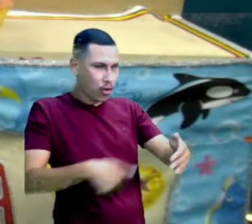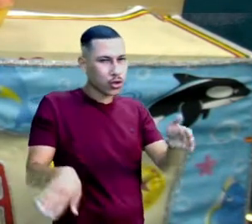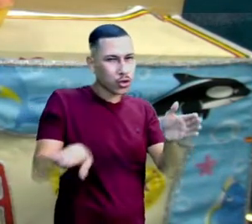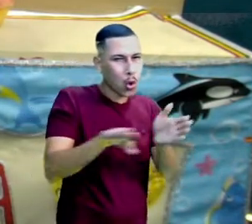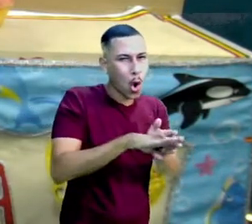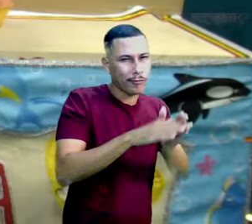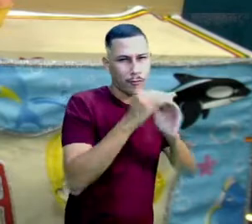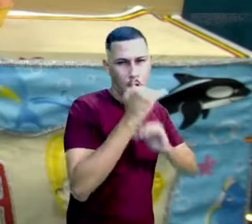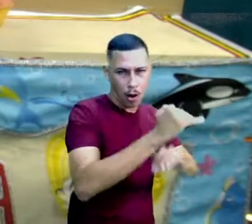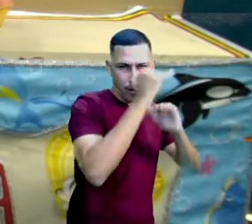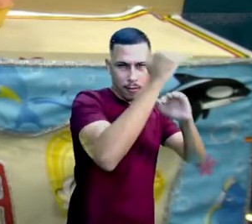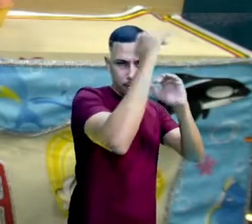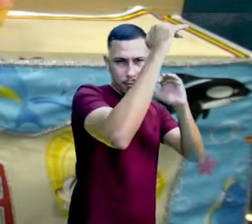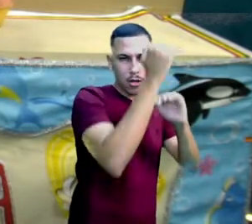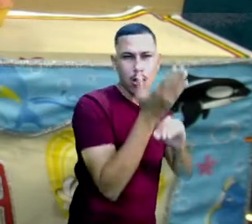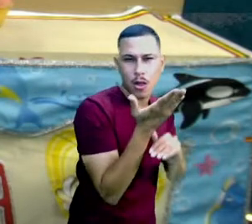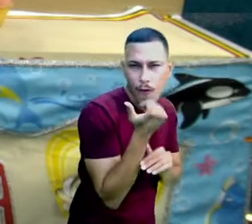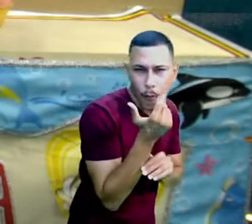bagunça,